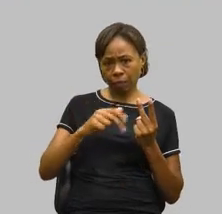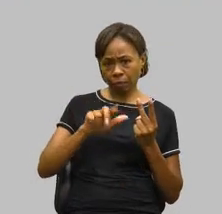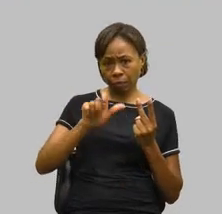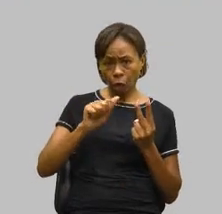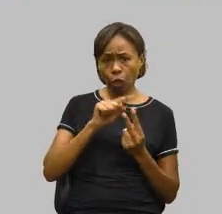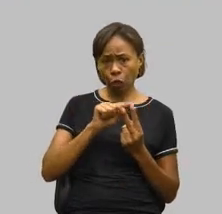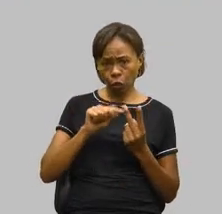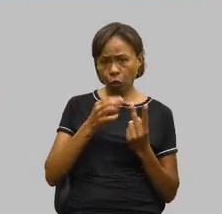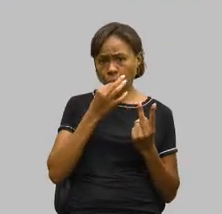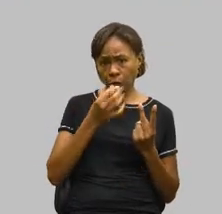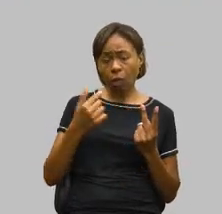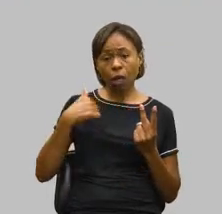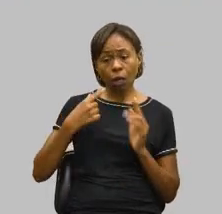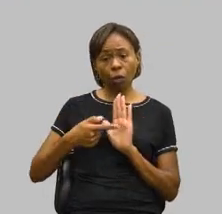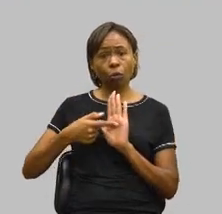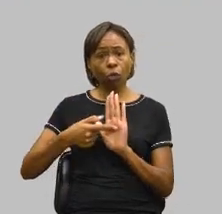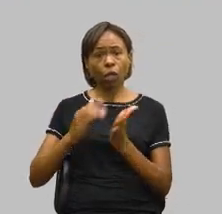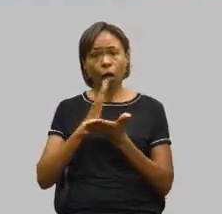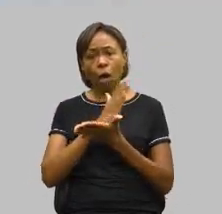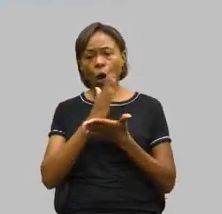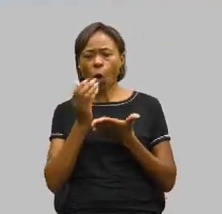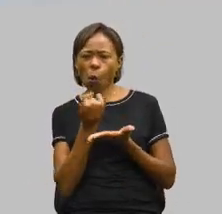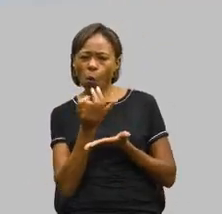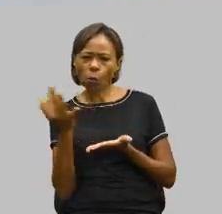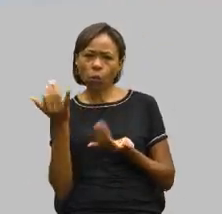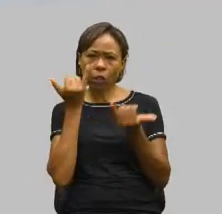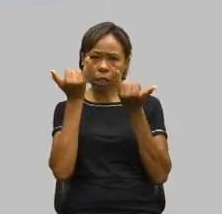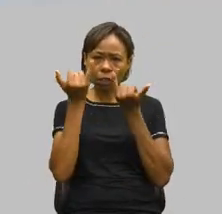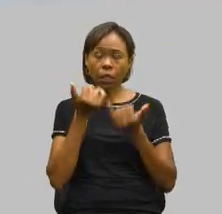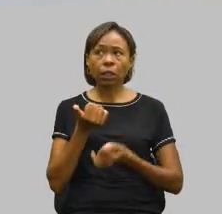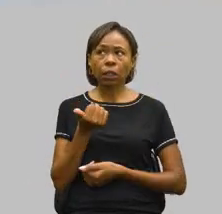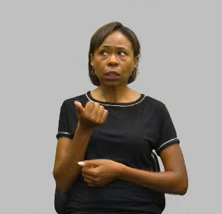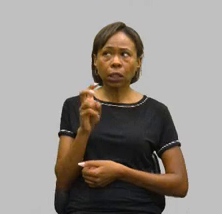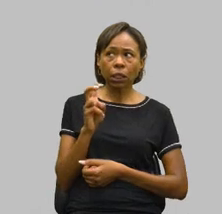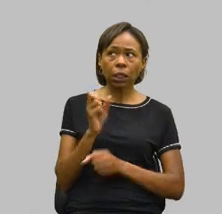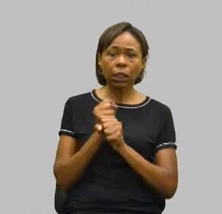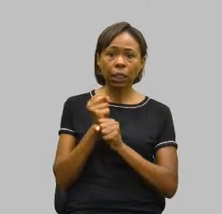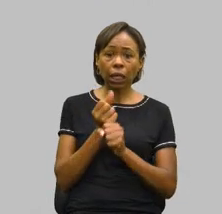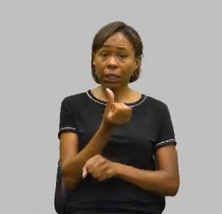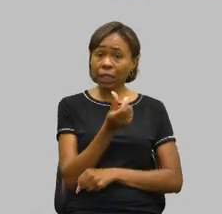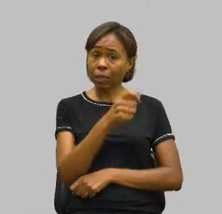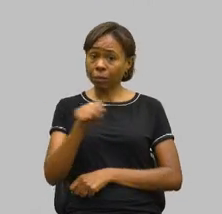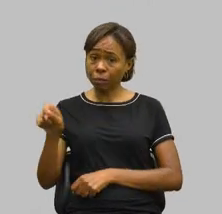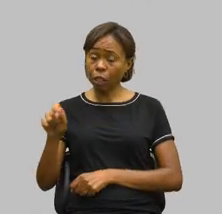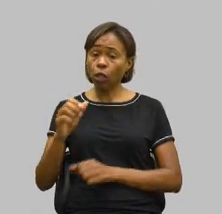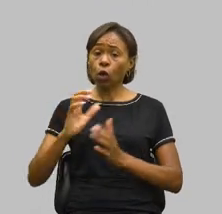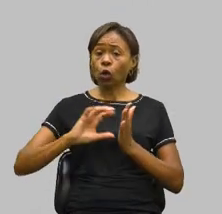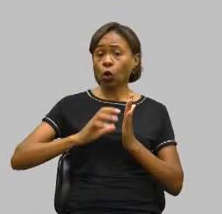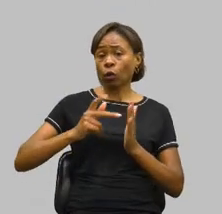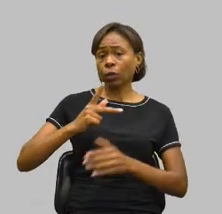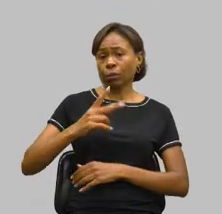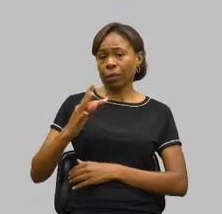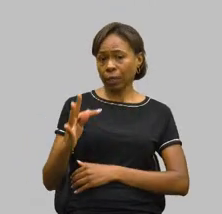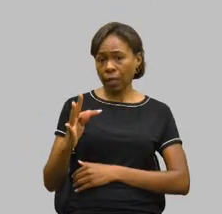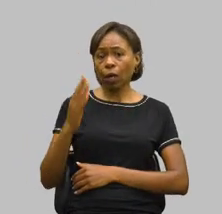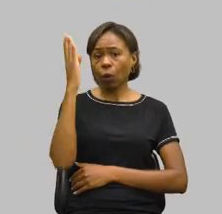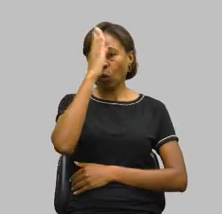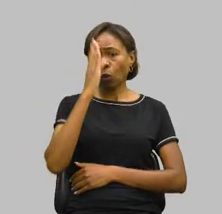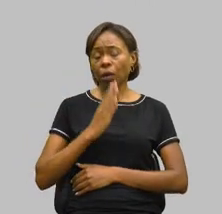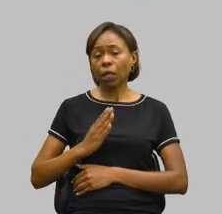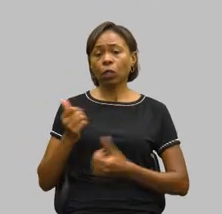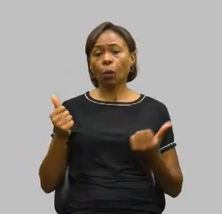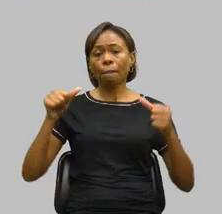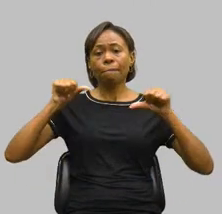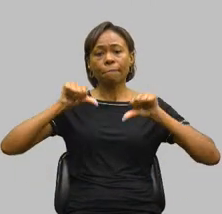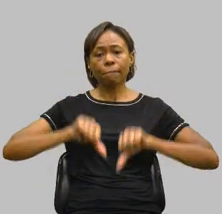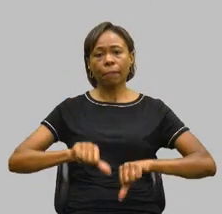trazer alguns dados em 15 anos e 6 meses do governo do PT o Brasil se tornou um dos piores